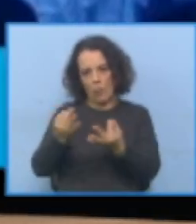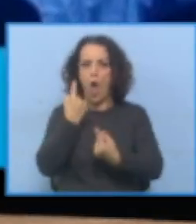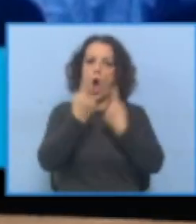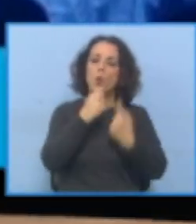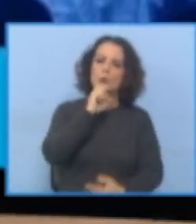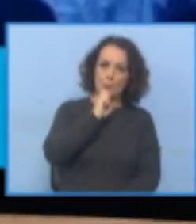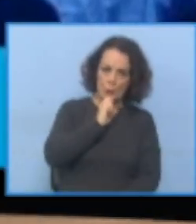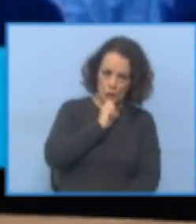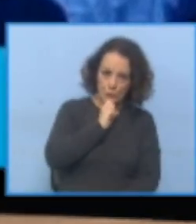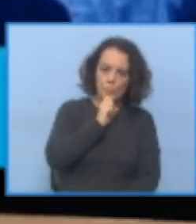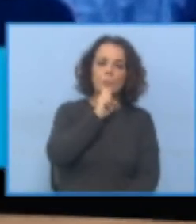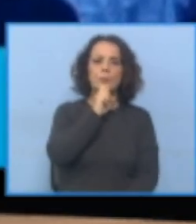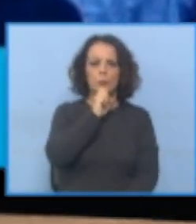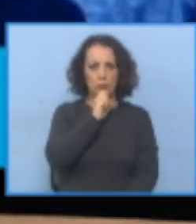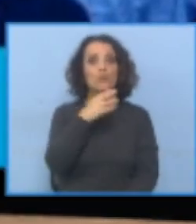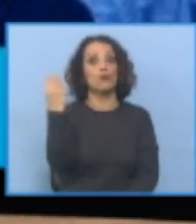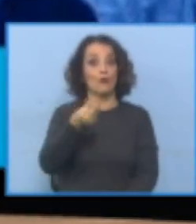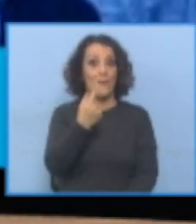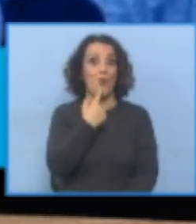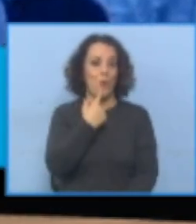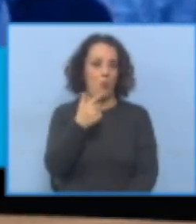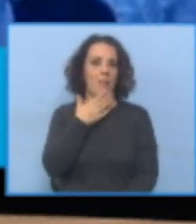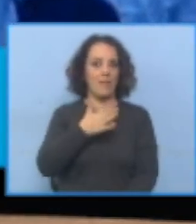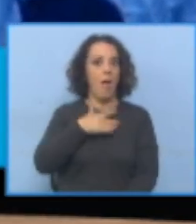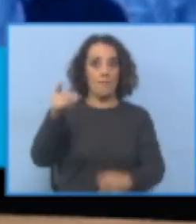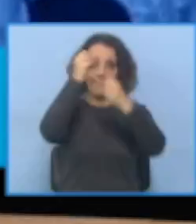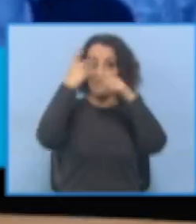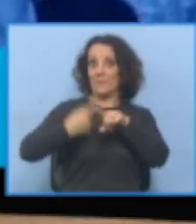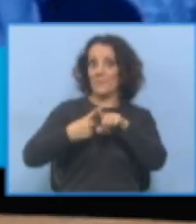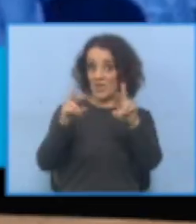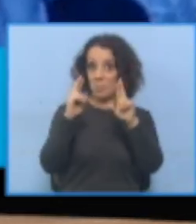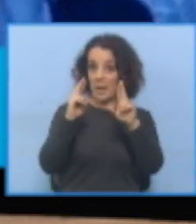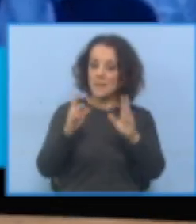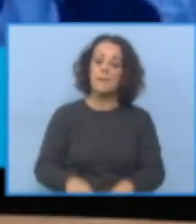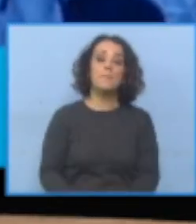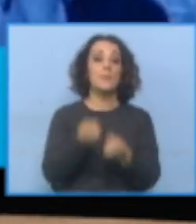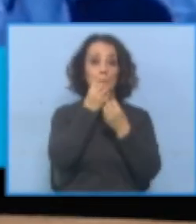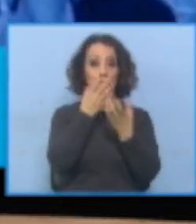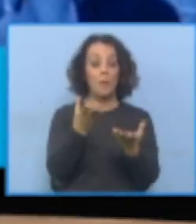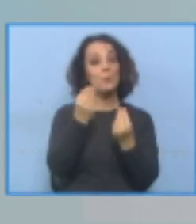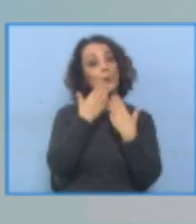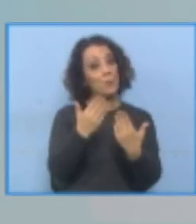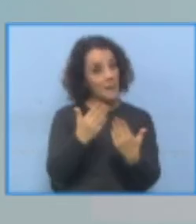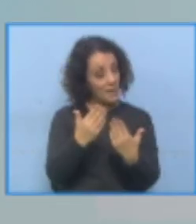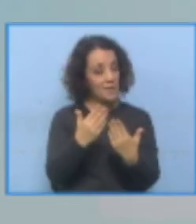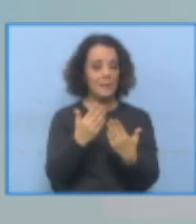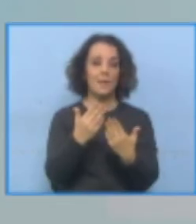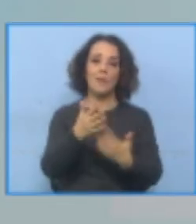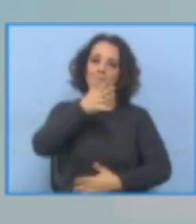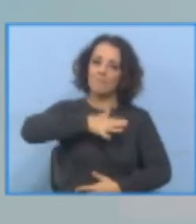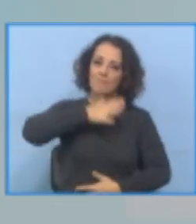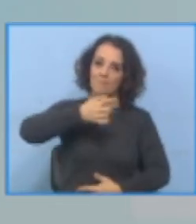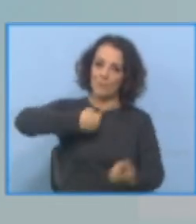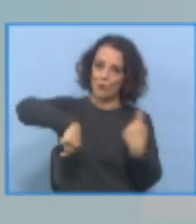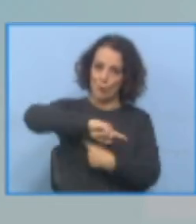bispos, e muitos jovens, isso dá-nos uma grande esperança. Sim, muito bem, Padre Jorge Santos, muito obrigado por ter partilhado